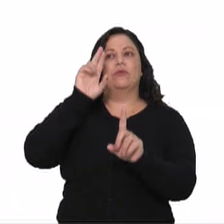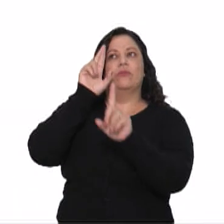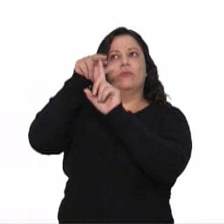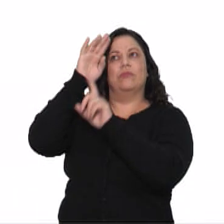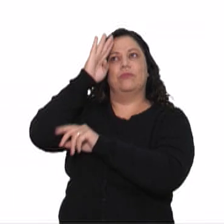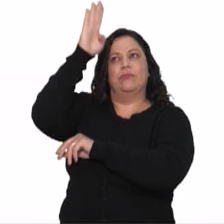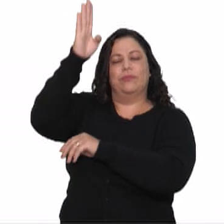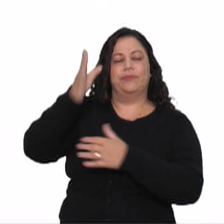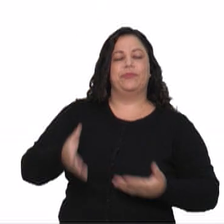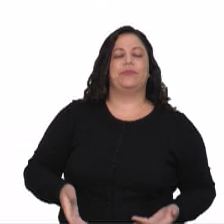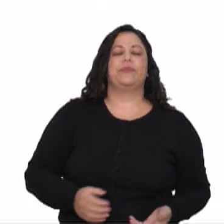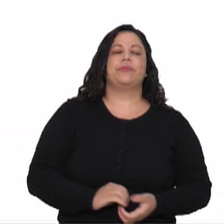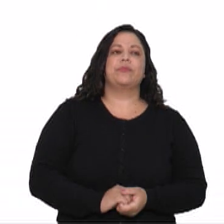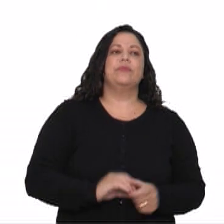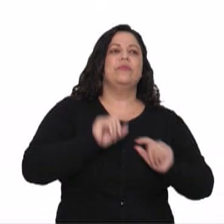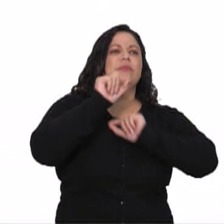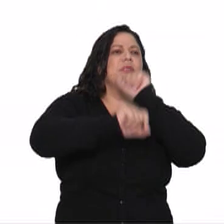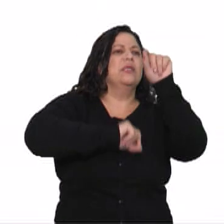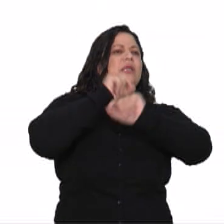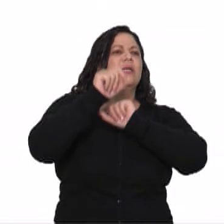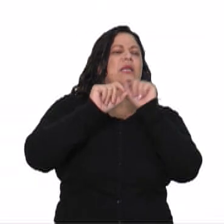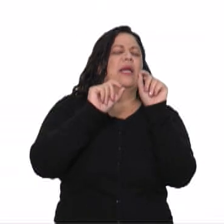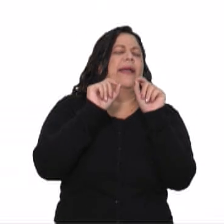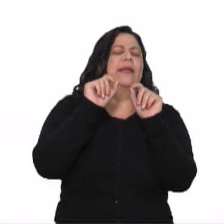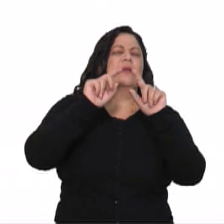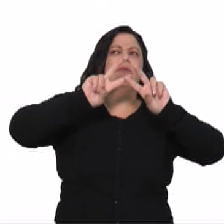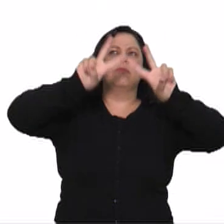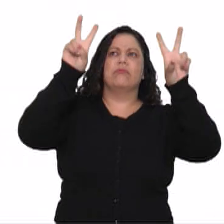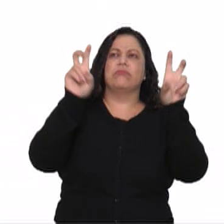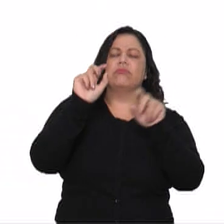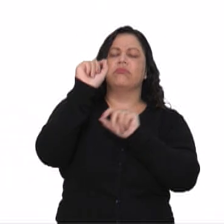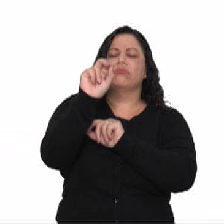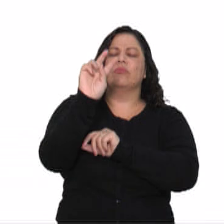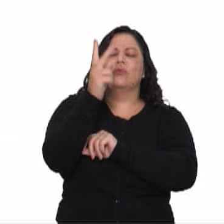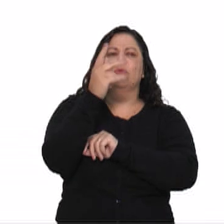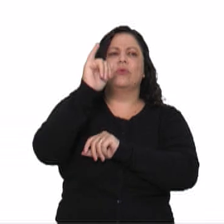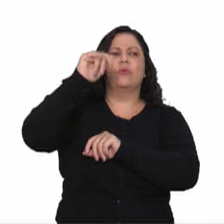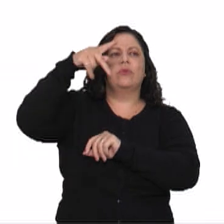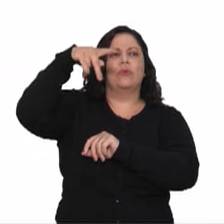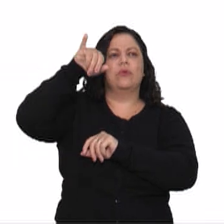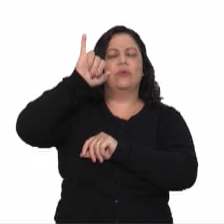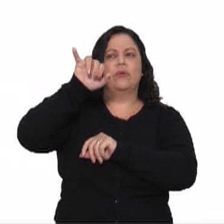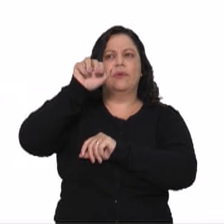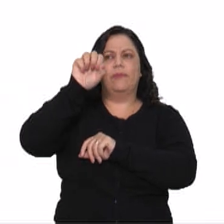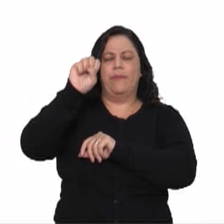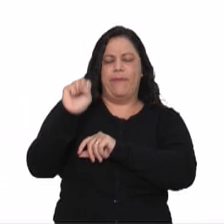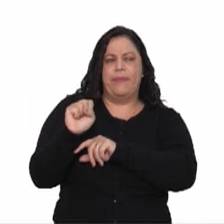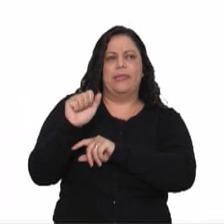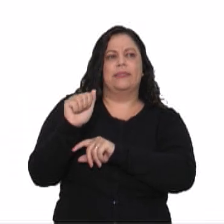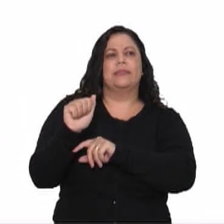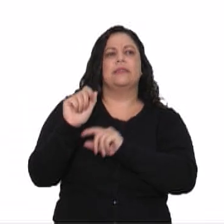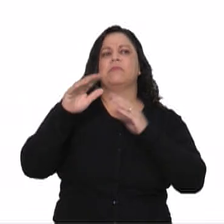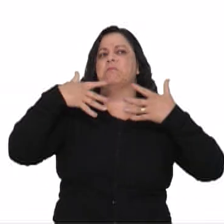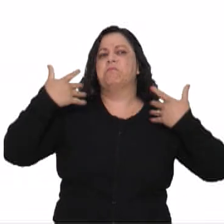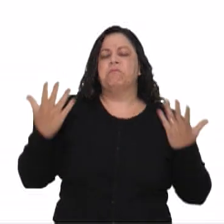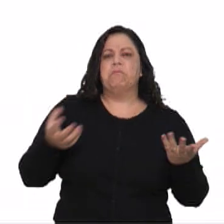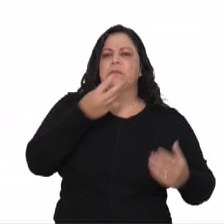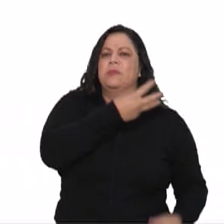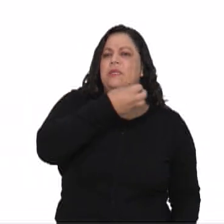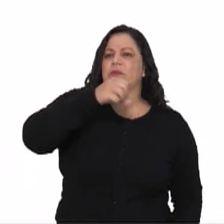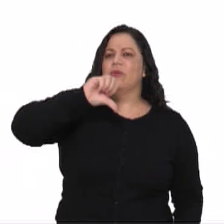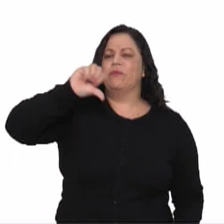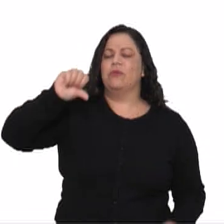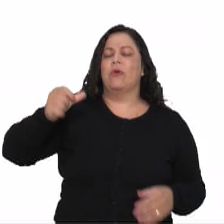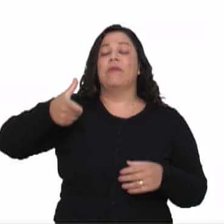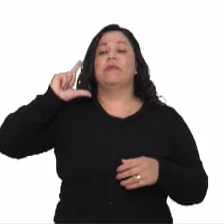Quem foi Hippias? Hippias nasceu em 399 a.C., em Elis, cidade próxima de Olímpia. Morreu em meados